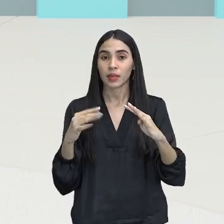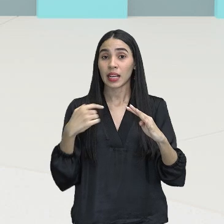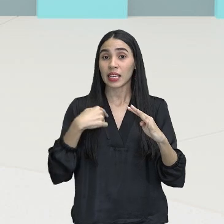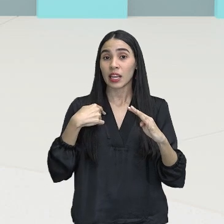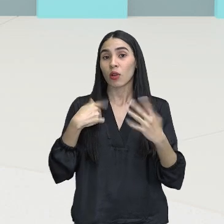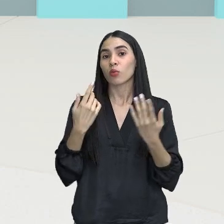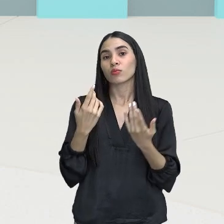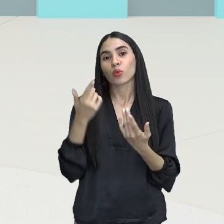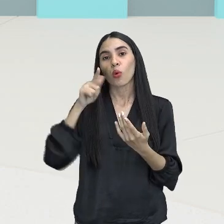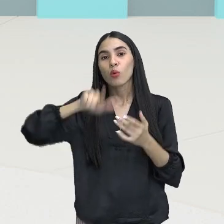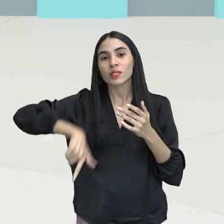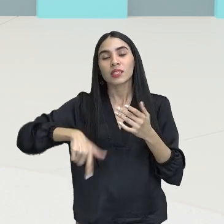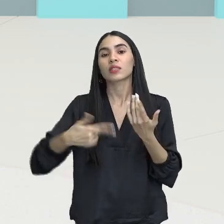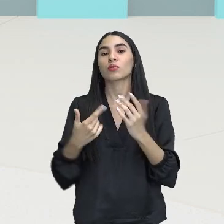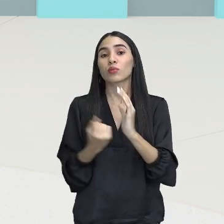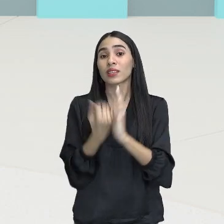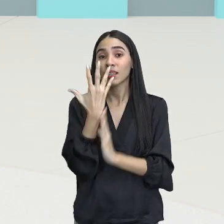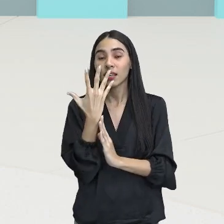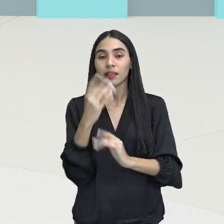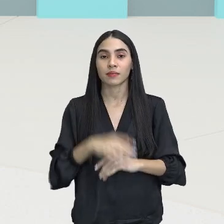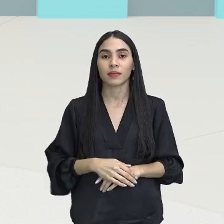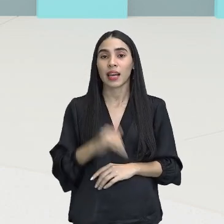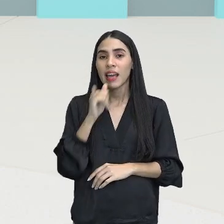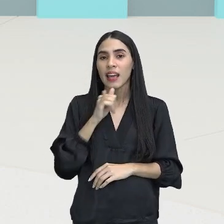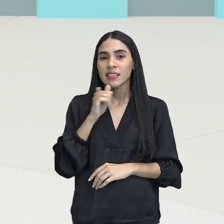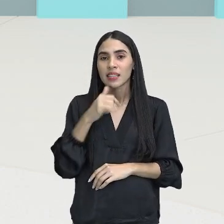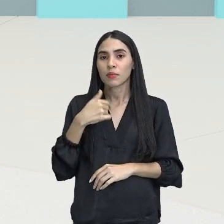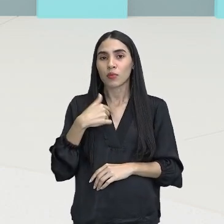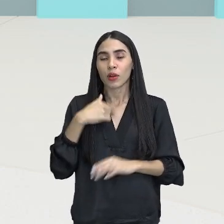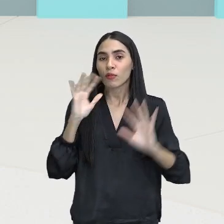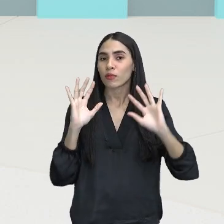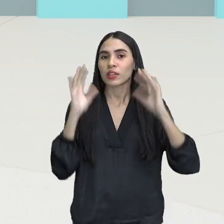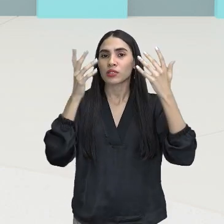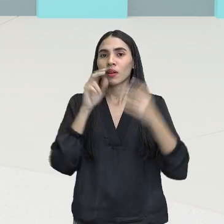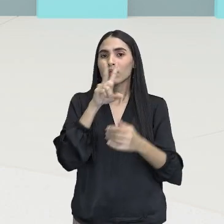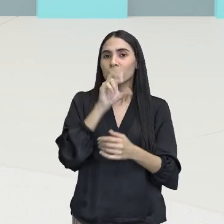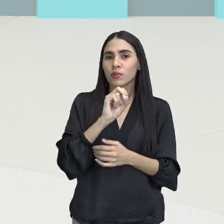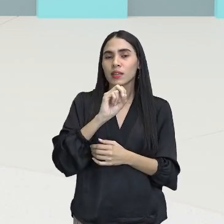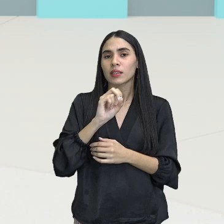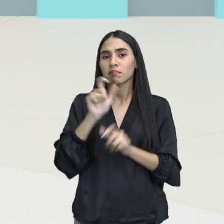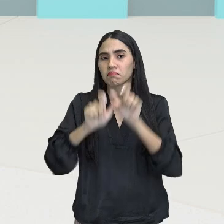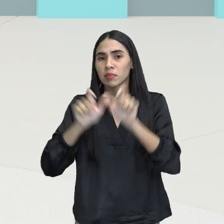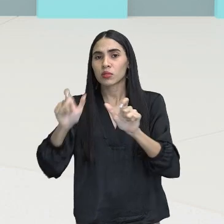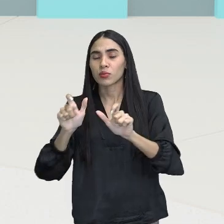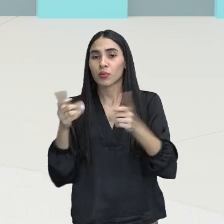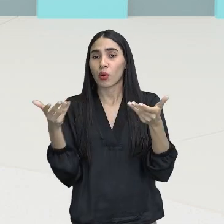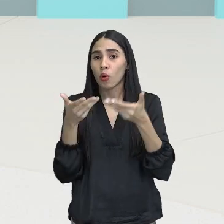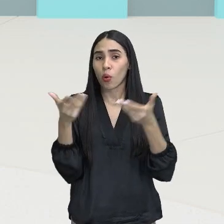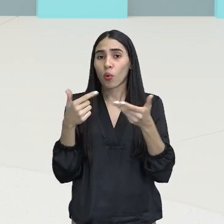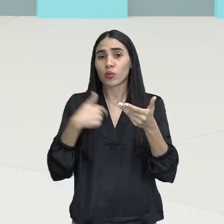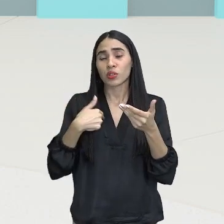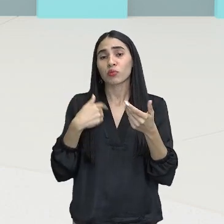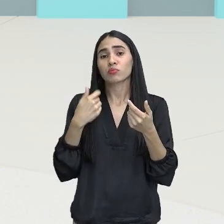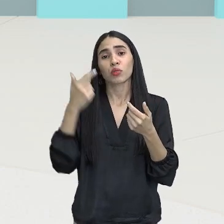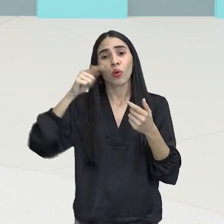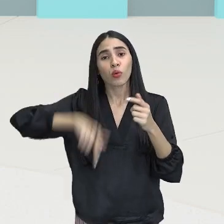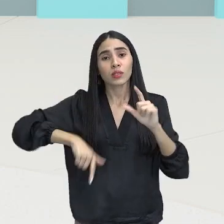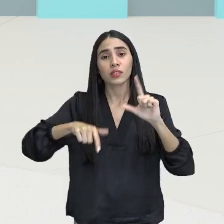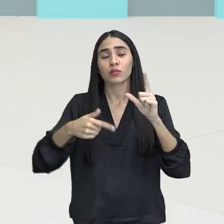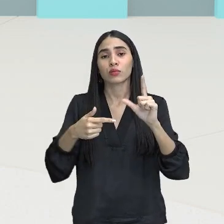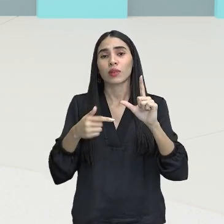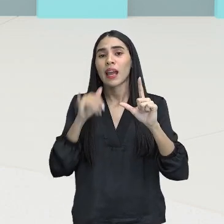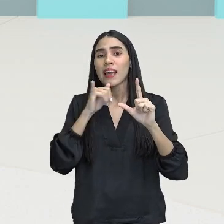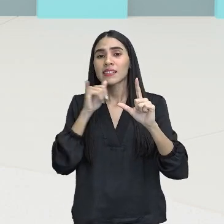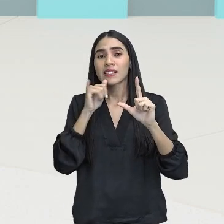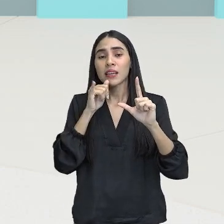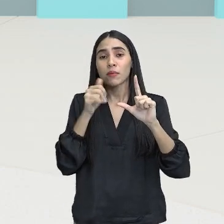produzido. Enquanto eu poderia fazer um show para 50 pessoas, hoje é possível abrir uma live